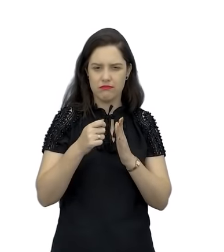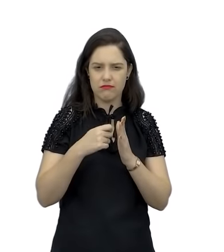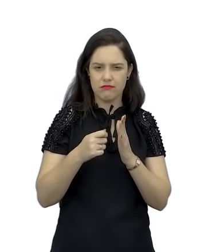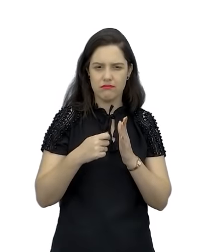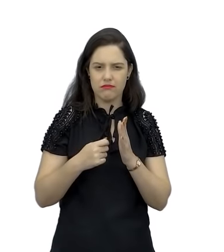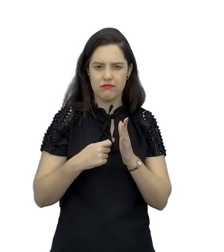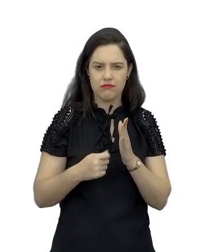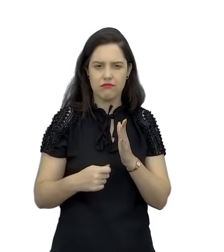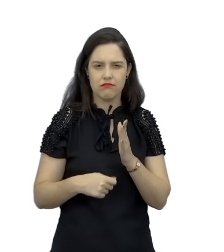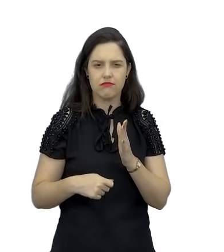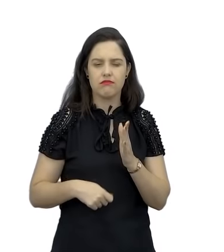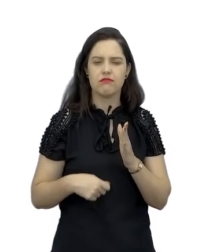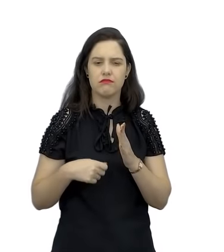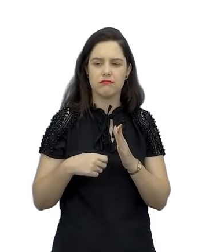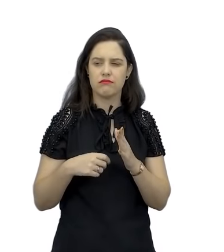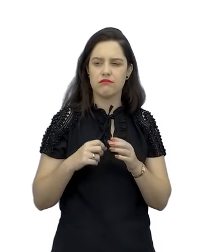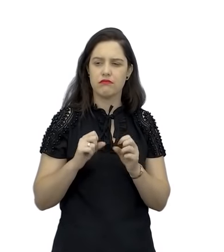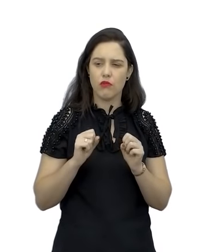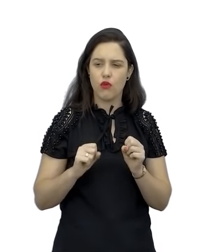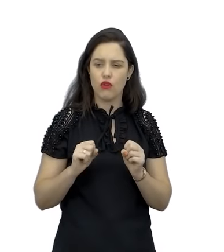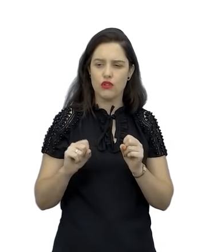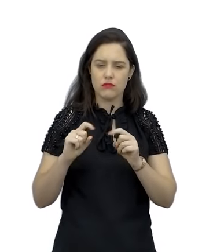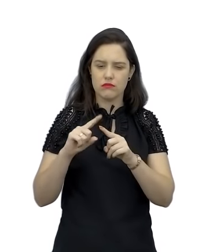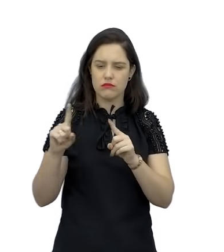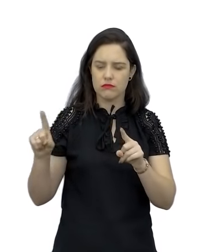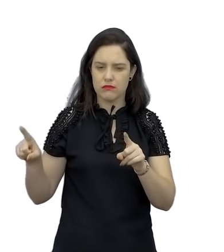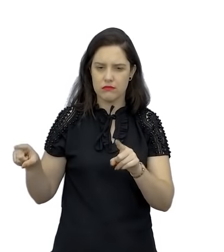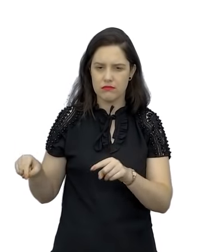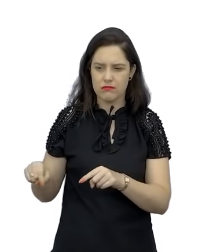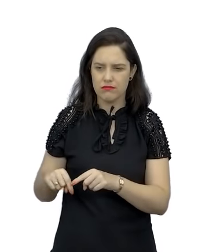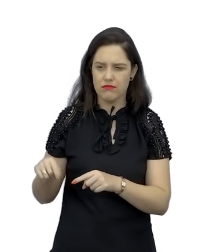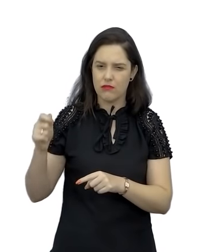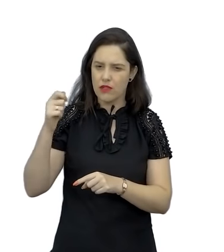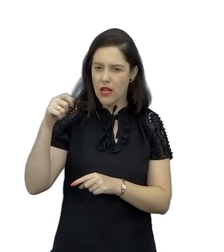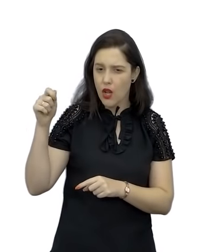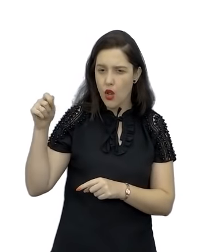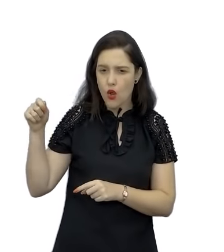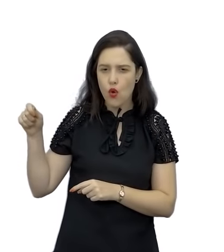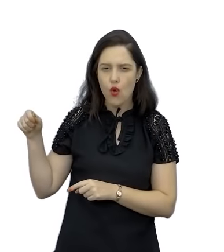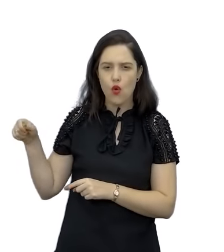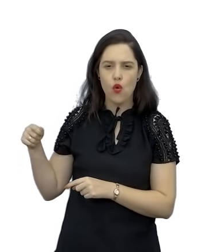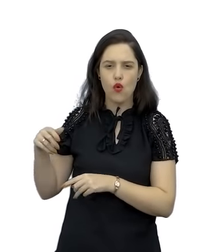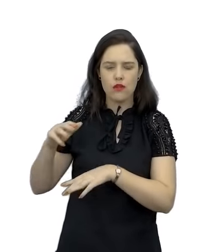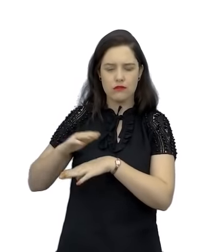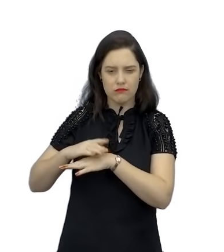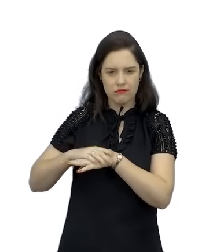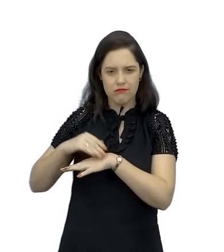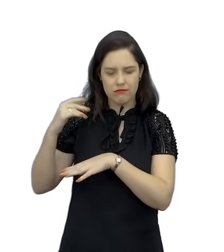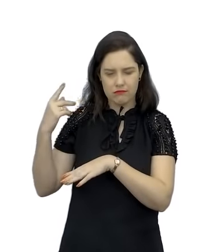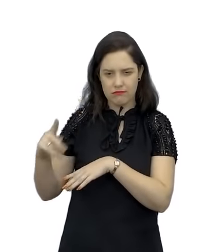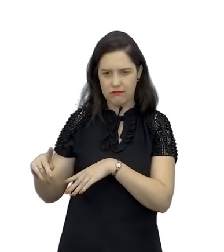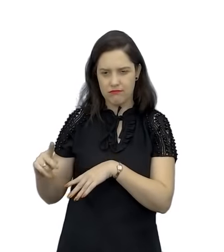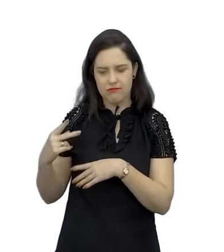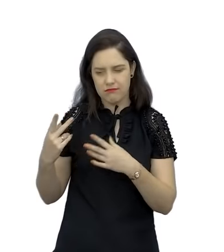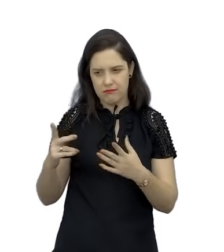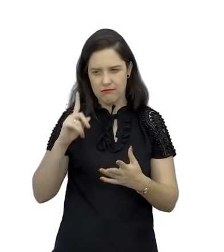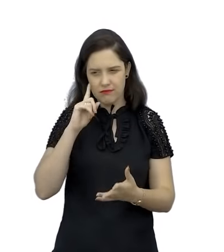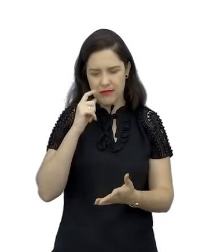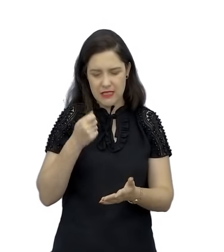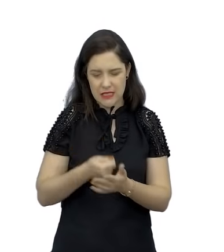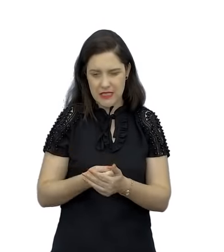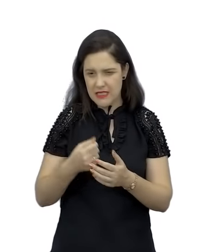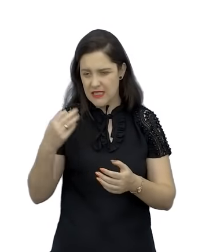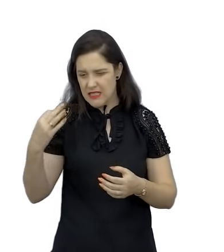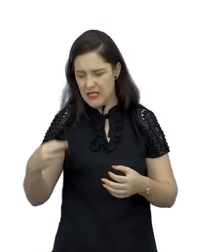esses registros na lousa, num painel, da forma como vocês pedirem. Não existe certo nem errado, isso precisa ficar